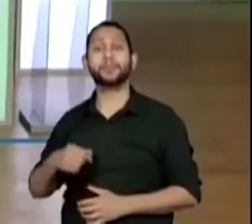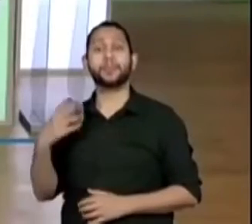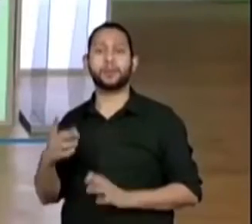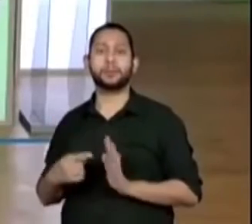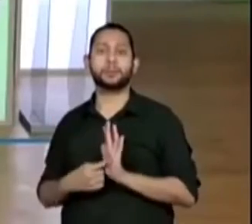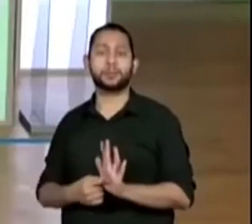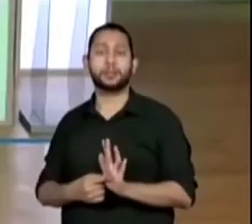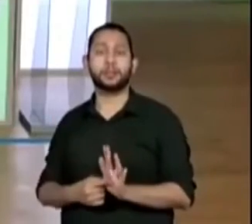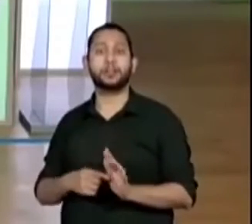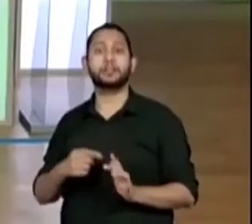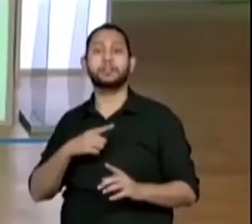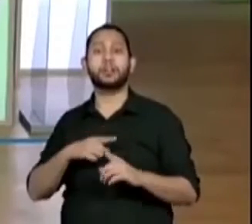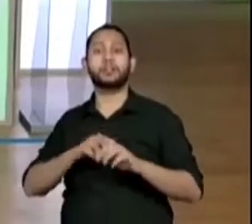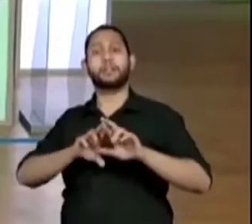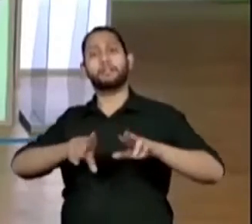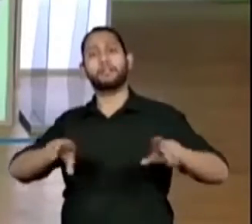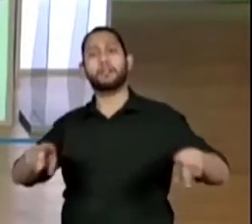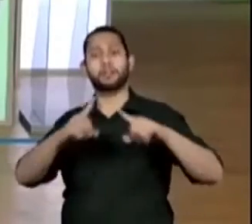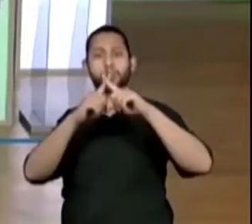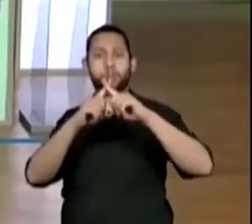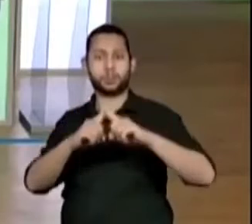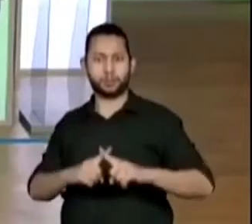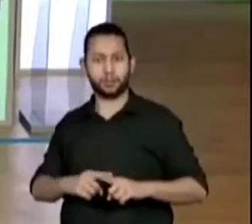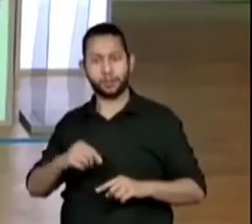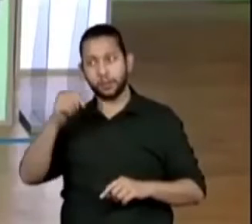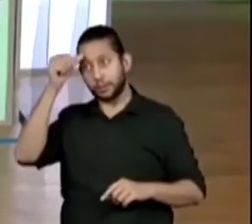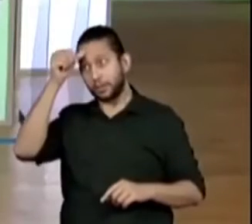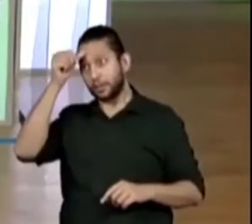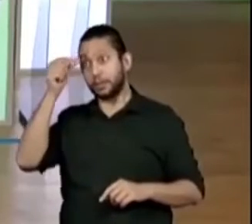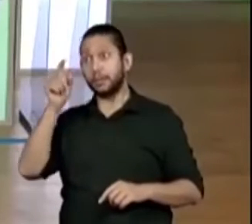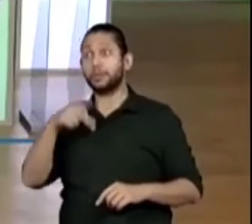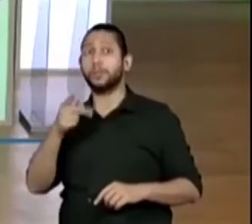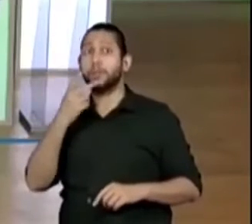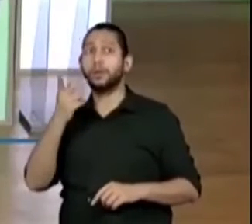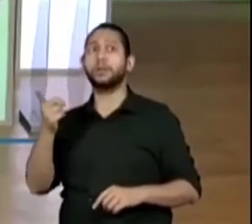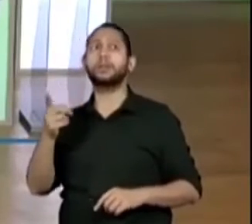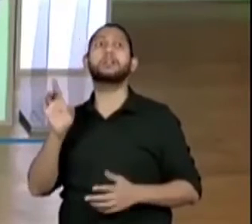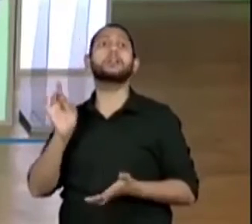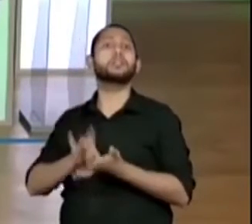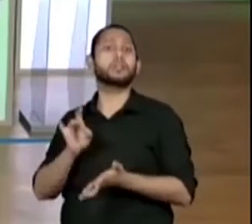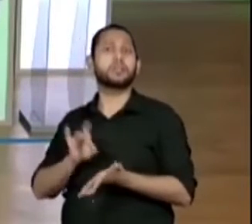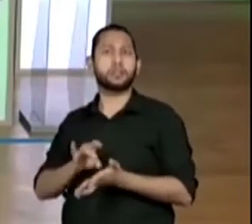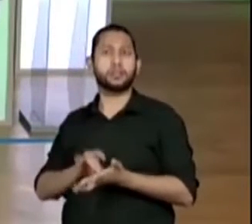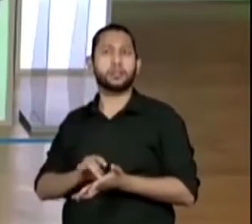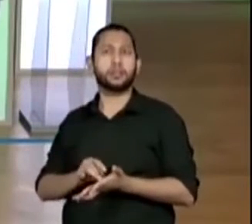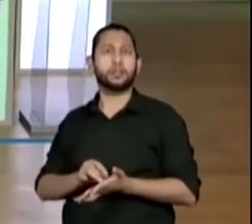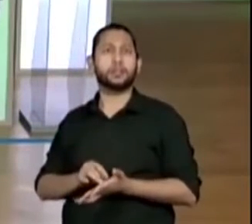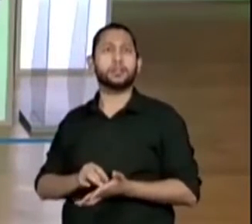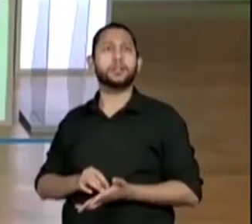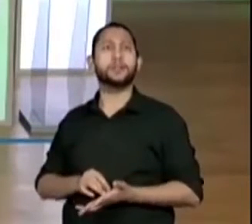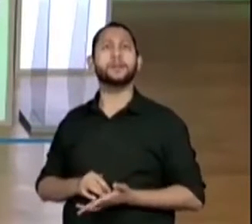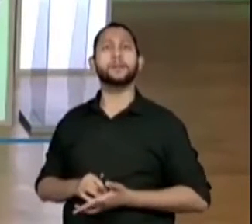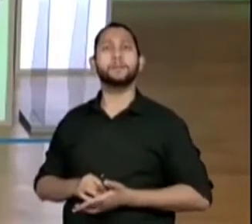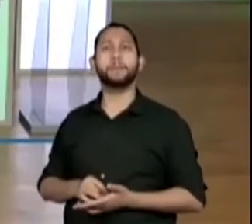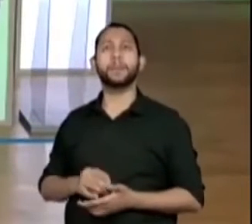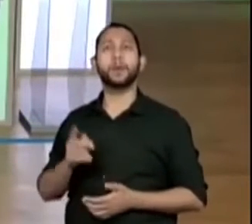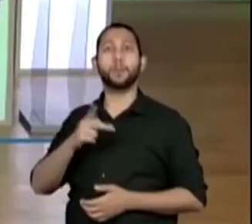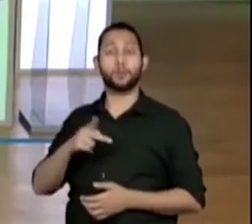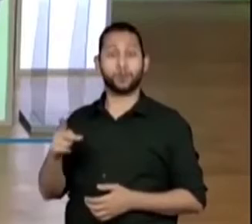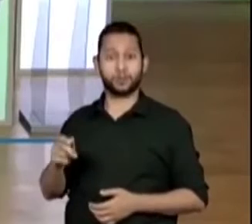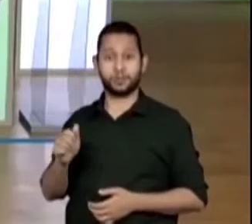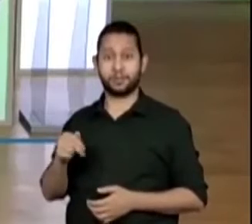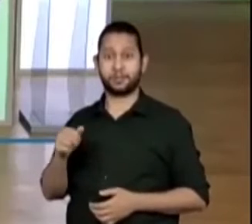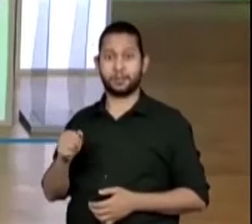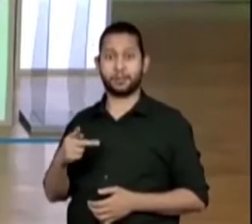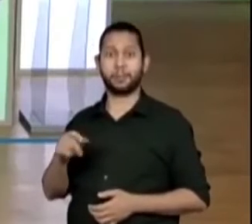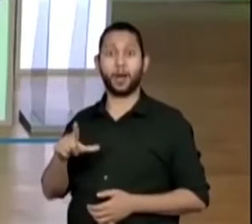aqui quais são as multiplicações. Não ria, professora Geraldina, é verdade, ela cabe no meu bolso. Só não falei em que bolso. A professora Ana Paula